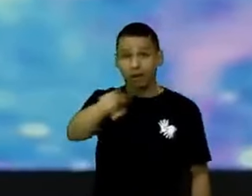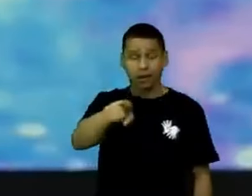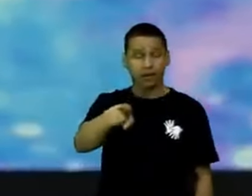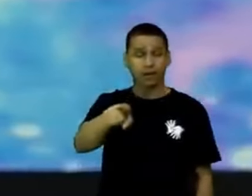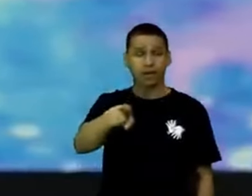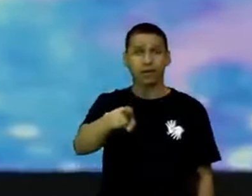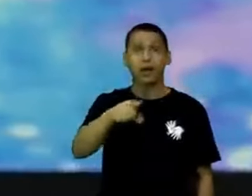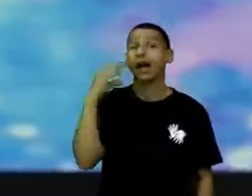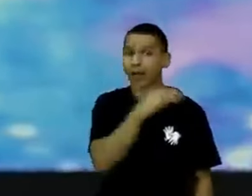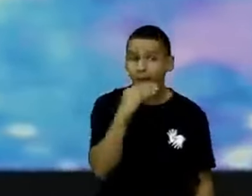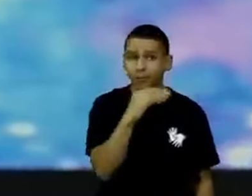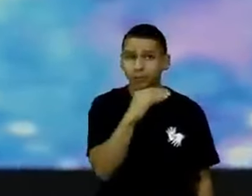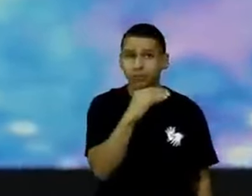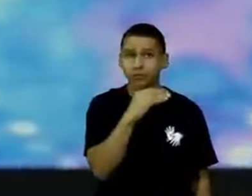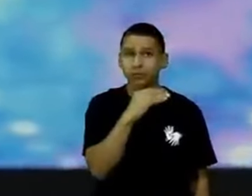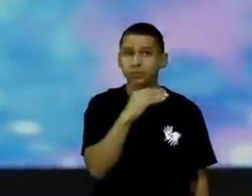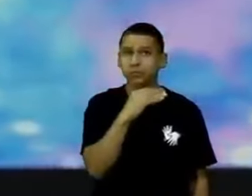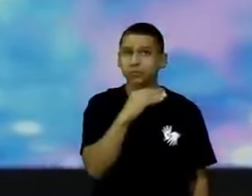história.